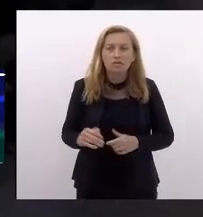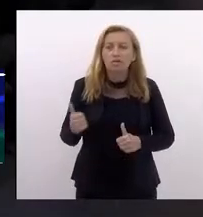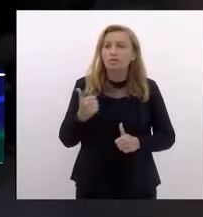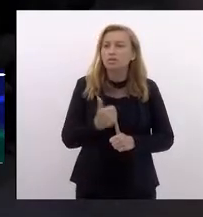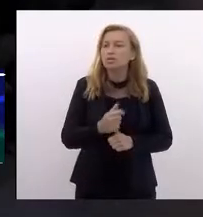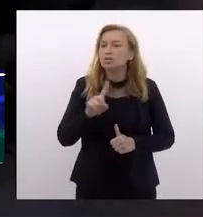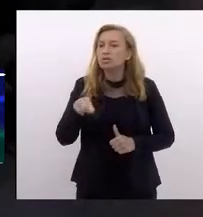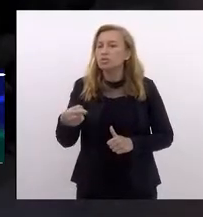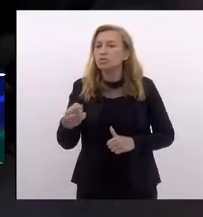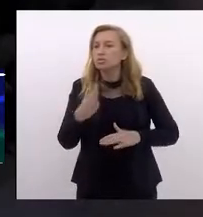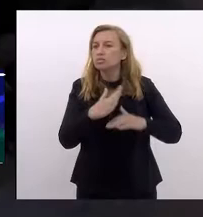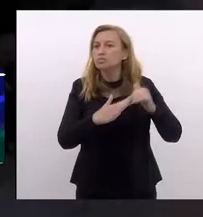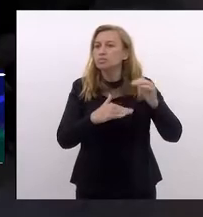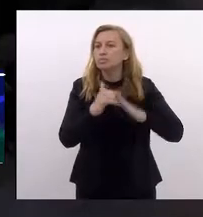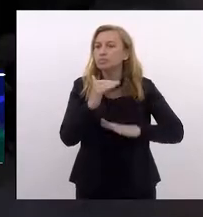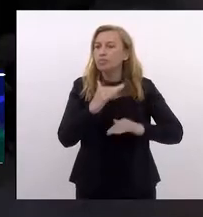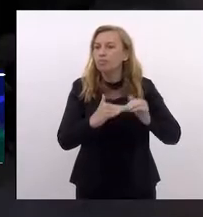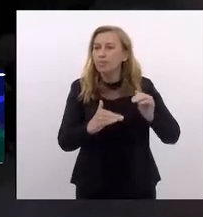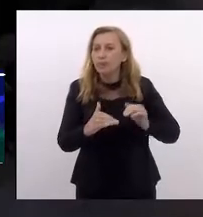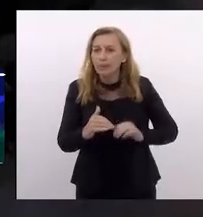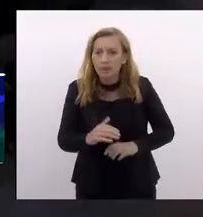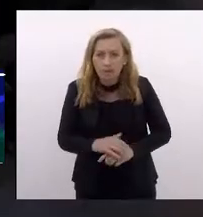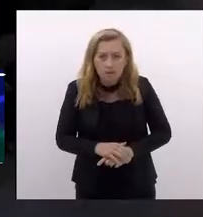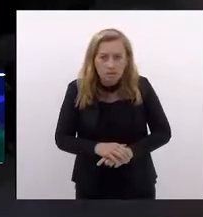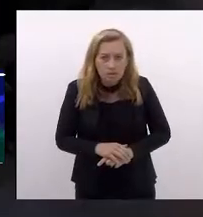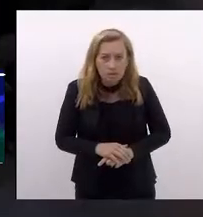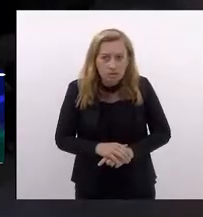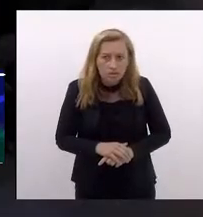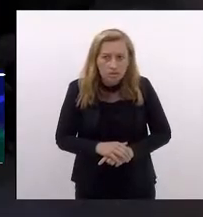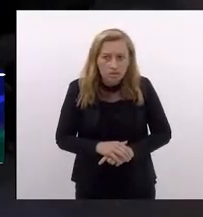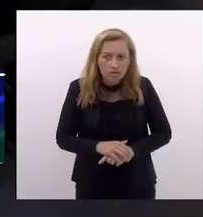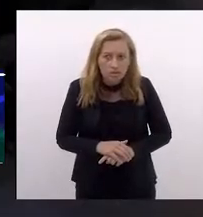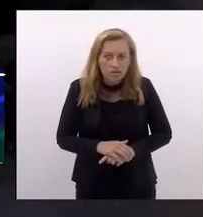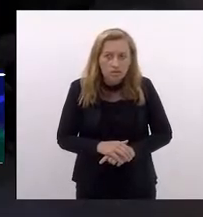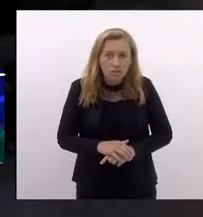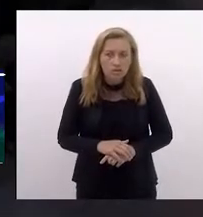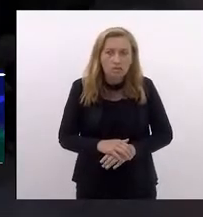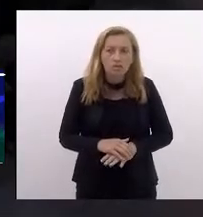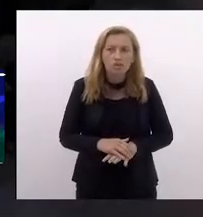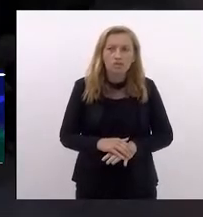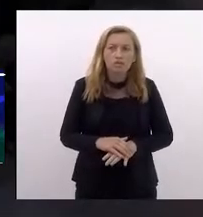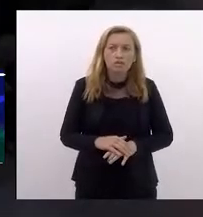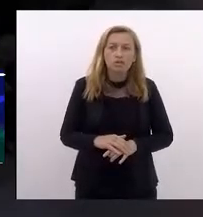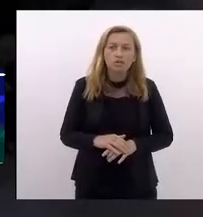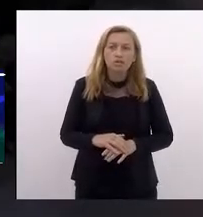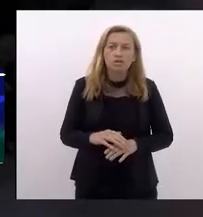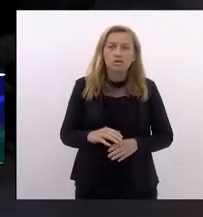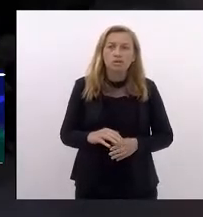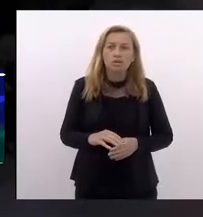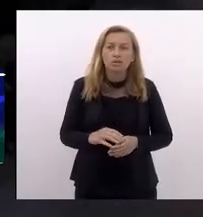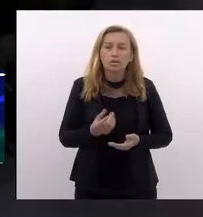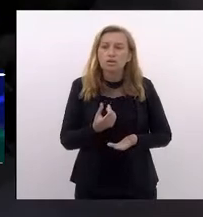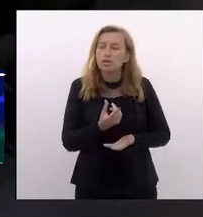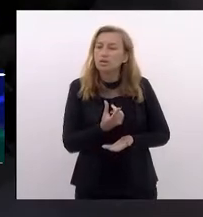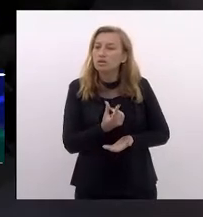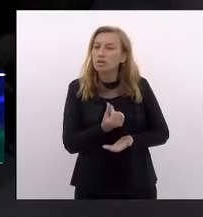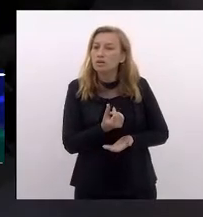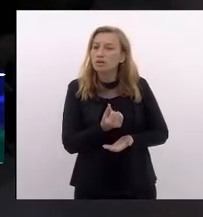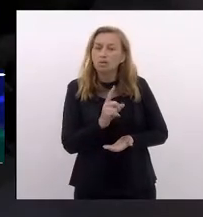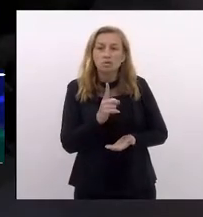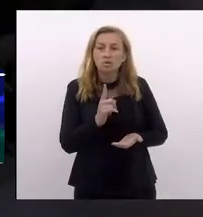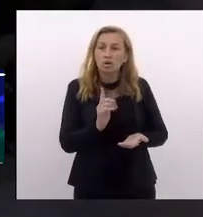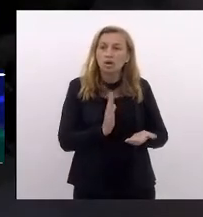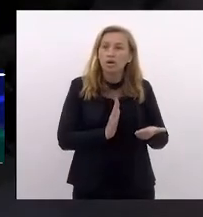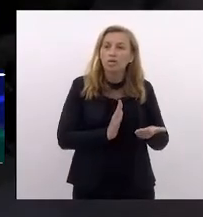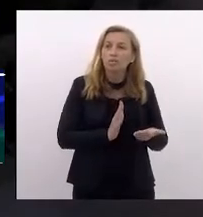pessoa e a linha a minhas contas foram não foram